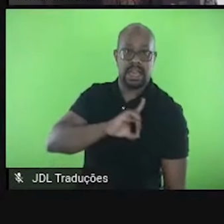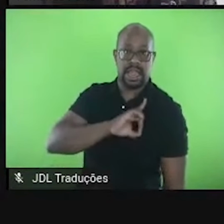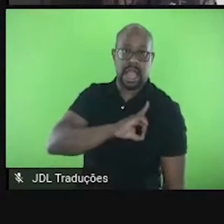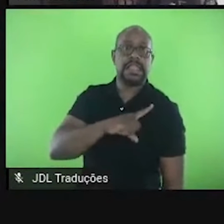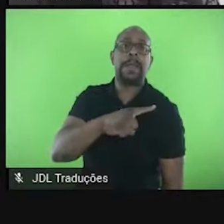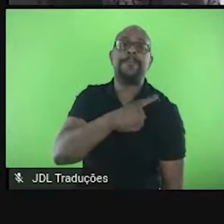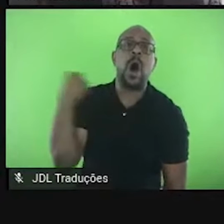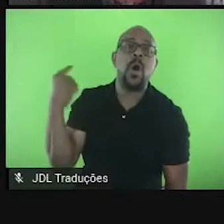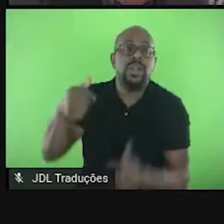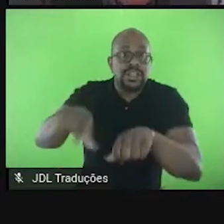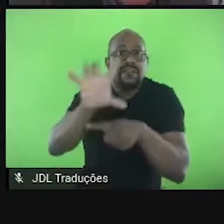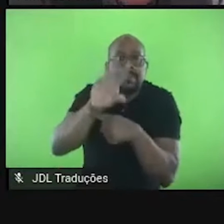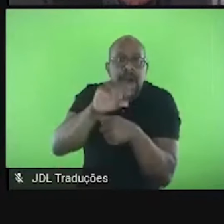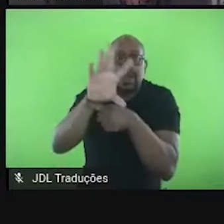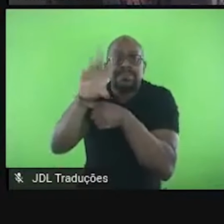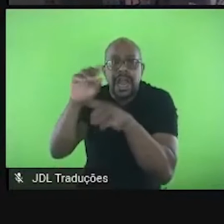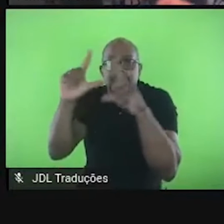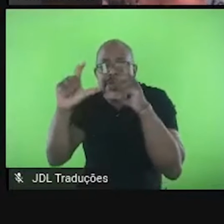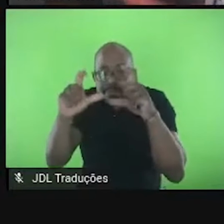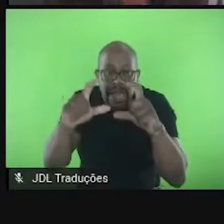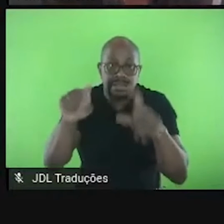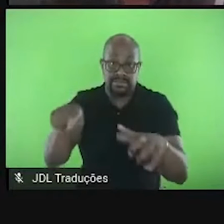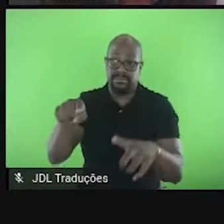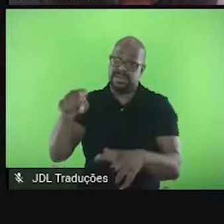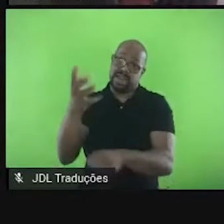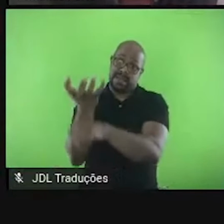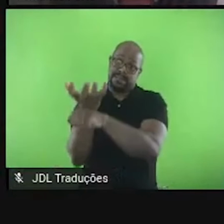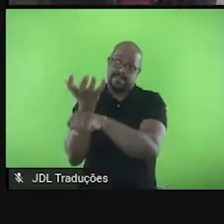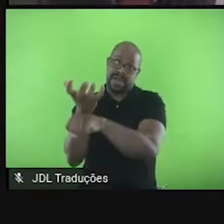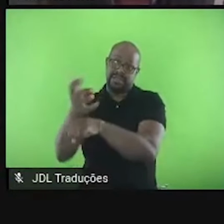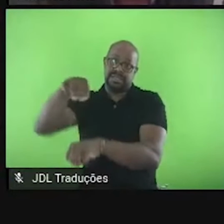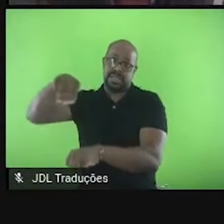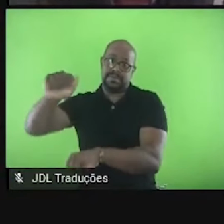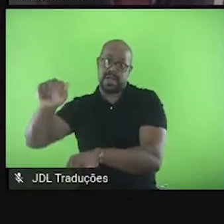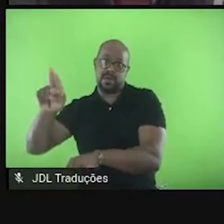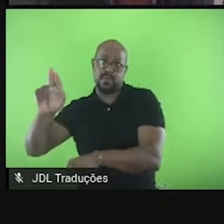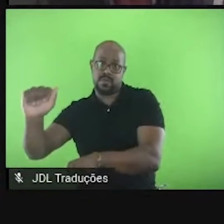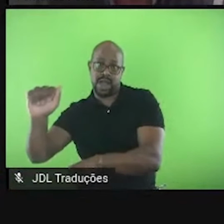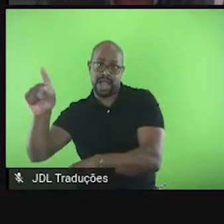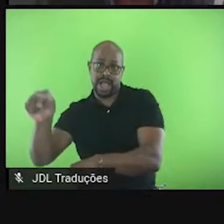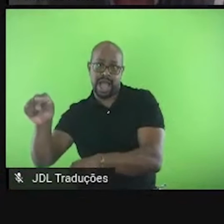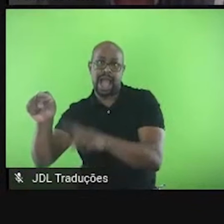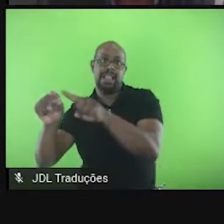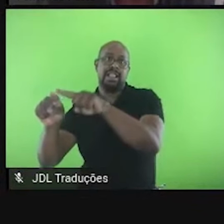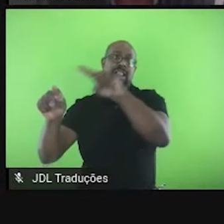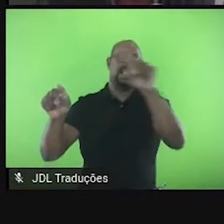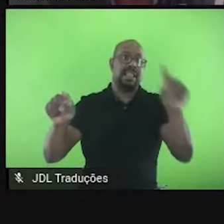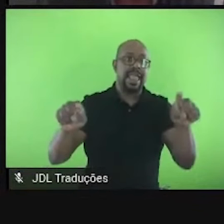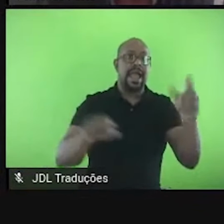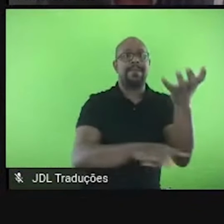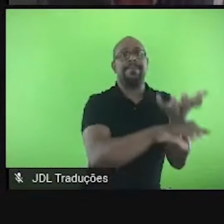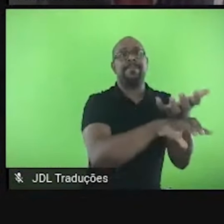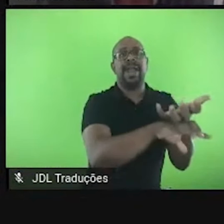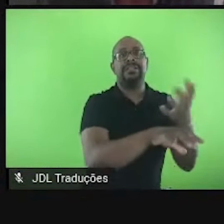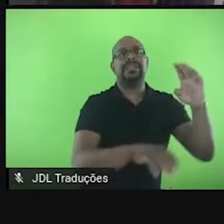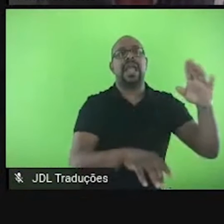da Praça Mauá, à Candelária, até a Praça da Bandeira, o receio de fotografar perdurava.